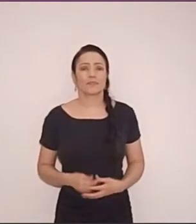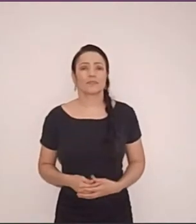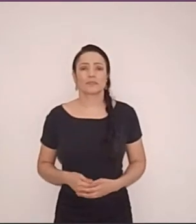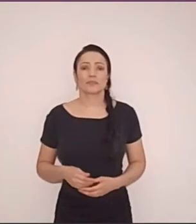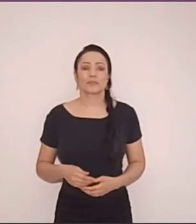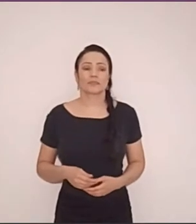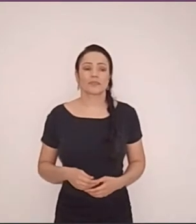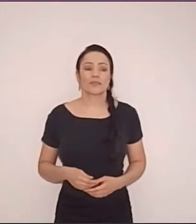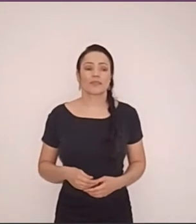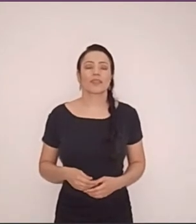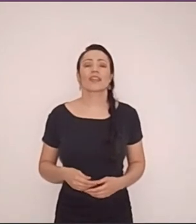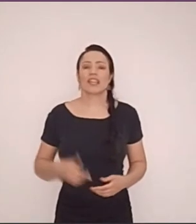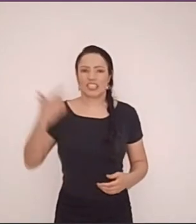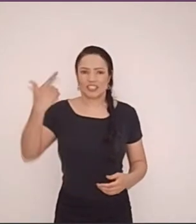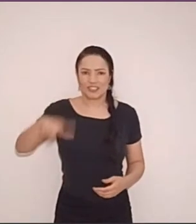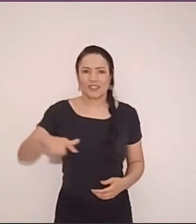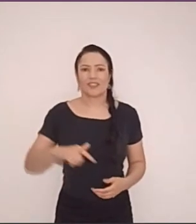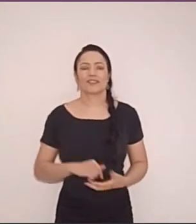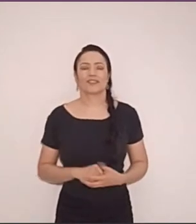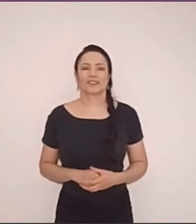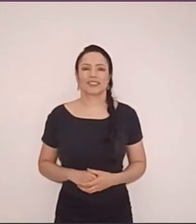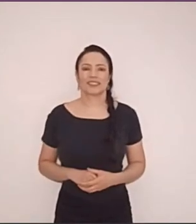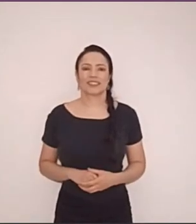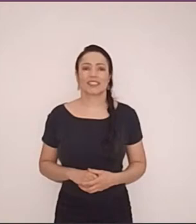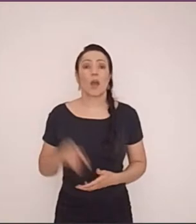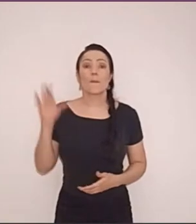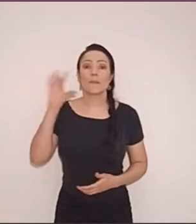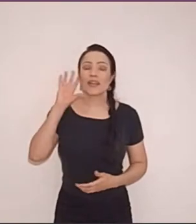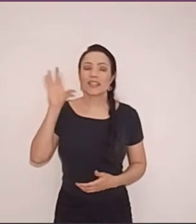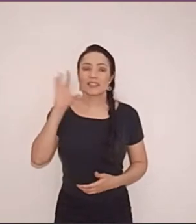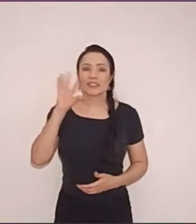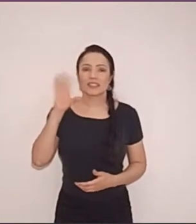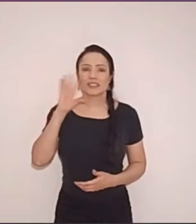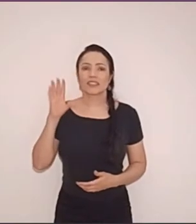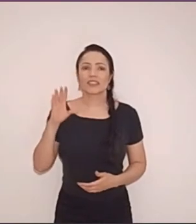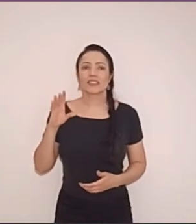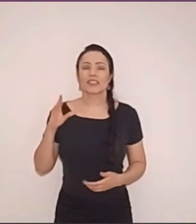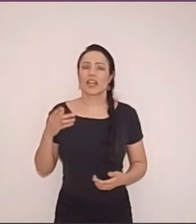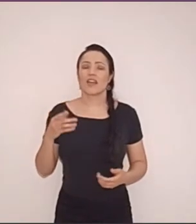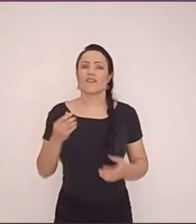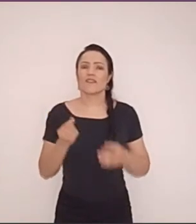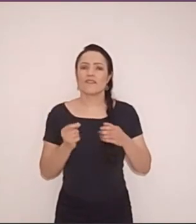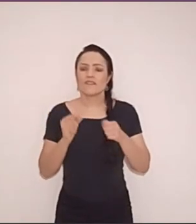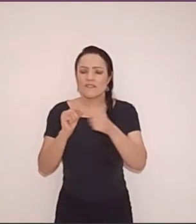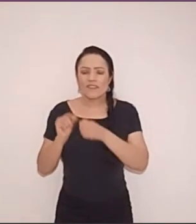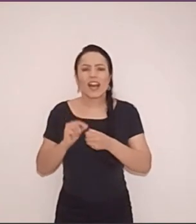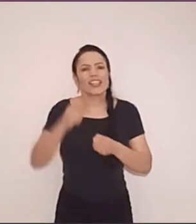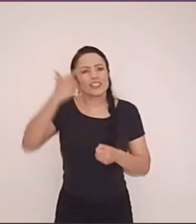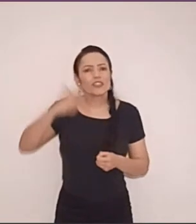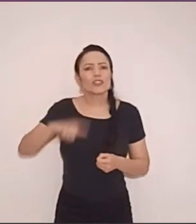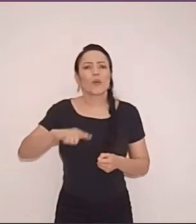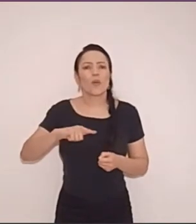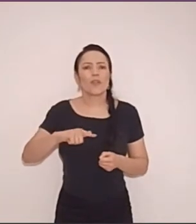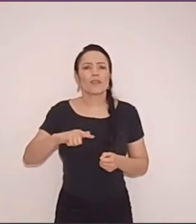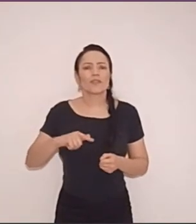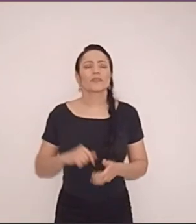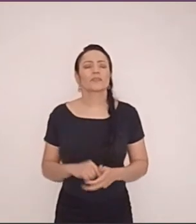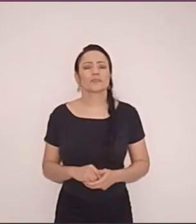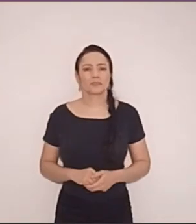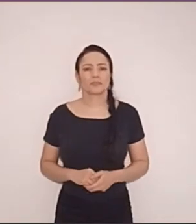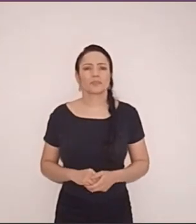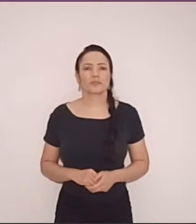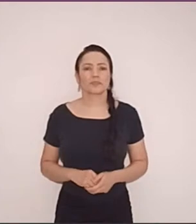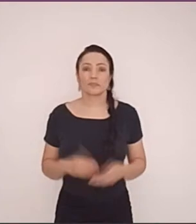é antes durante e novamente é um pensamento que se Harry não se Recife rede tá